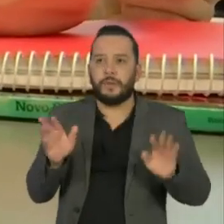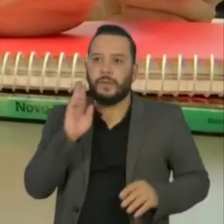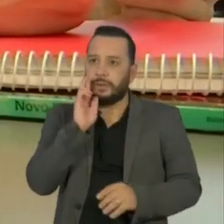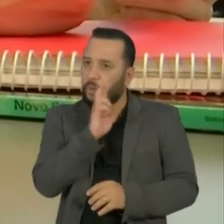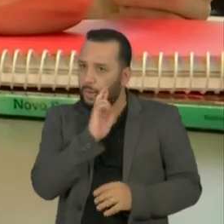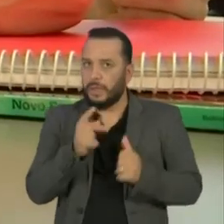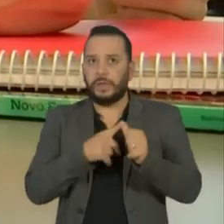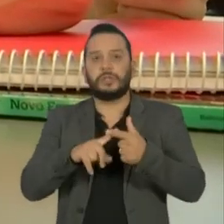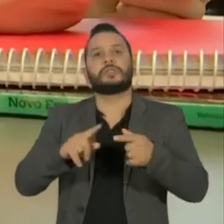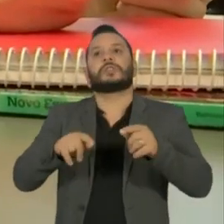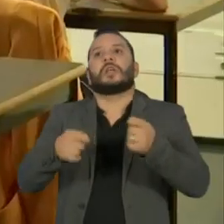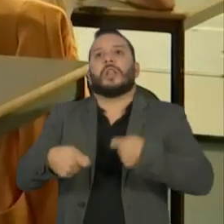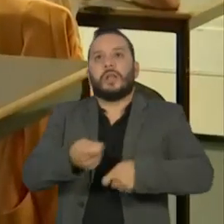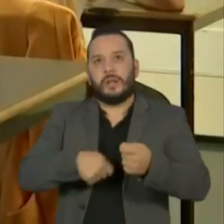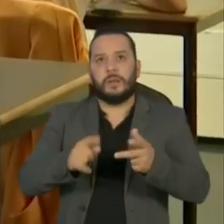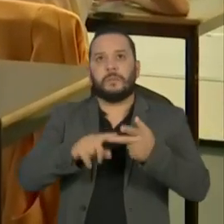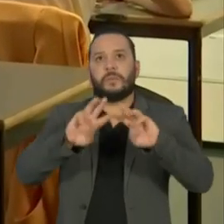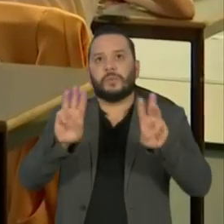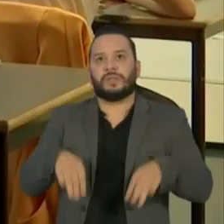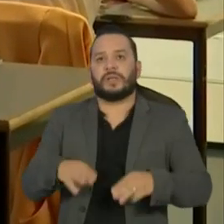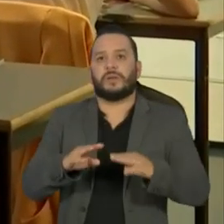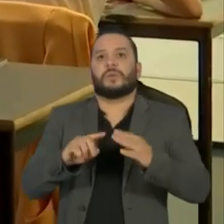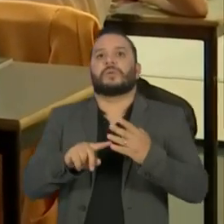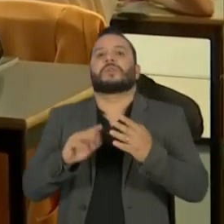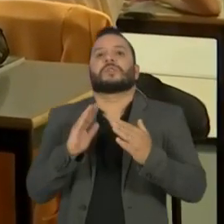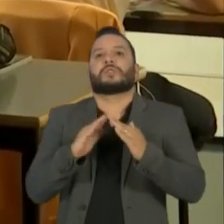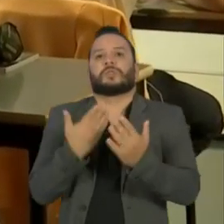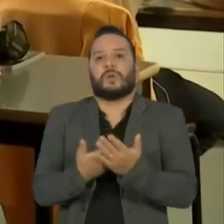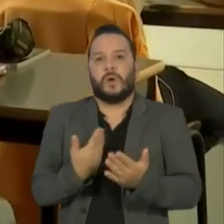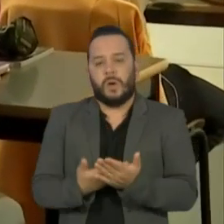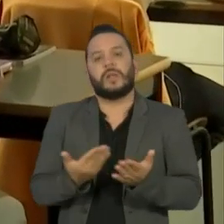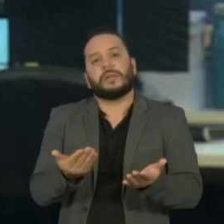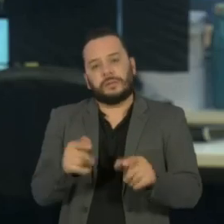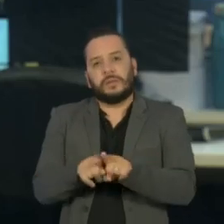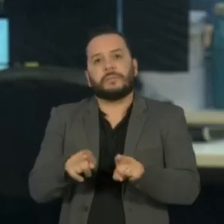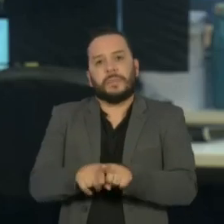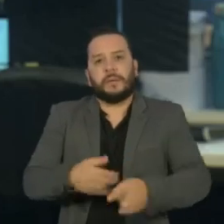pequenas lojas, museus, escolas e jardins de infância.